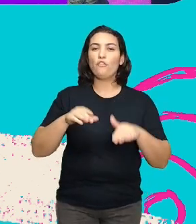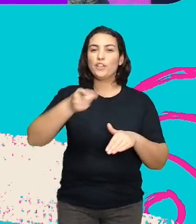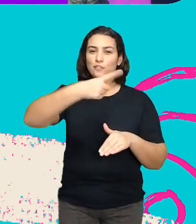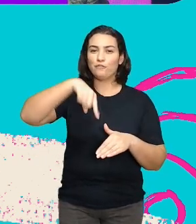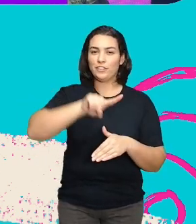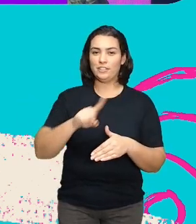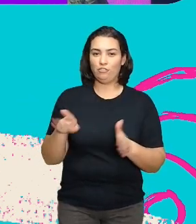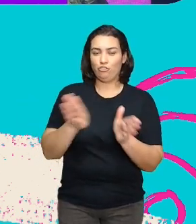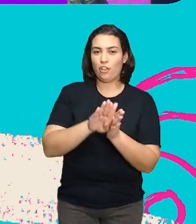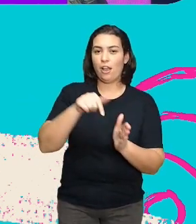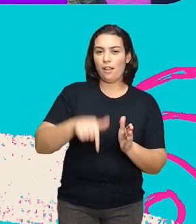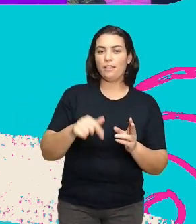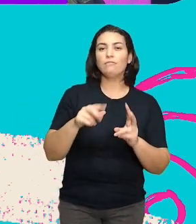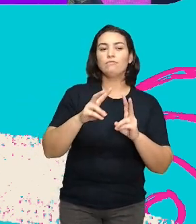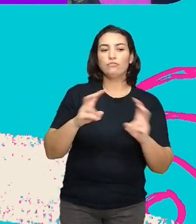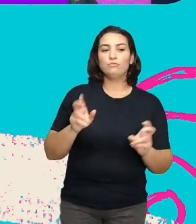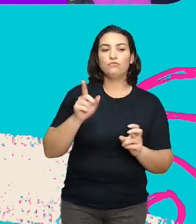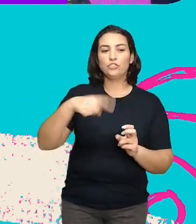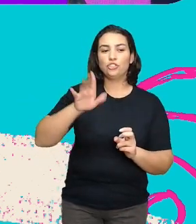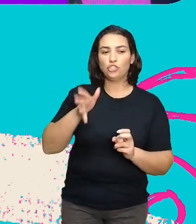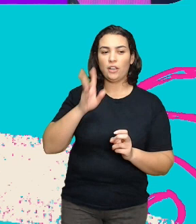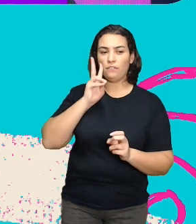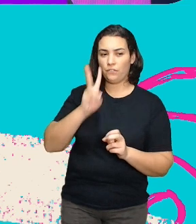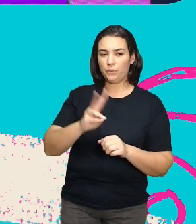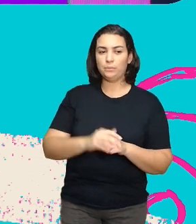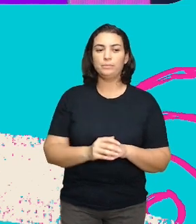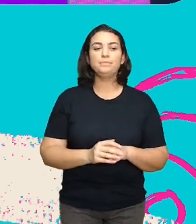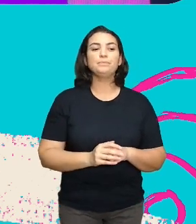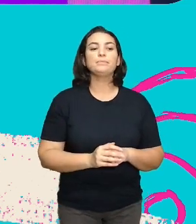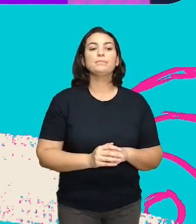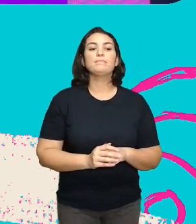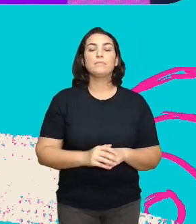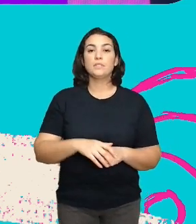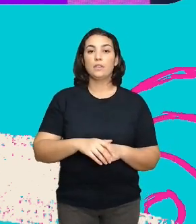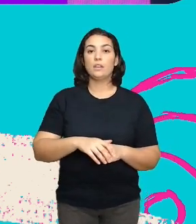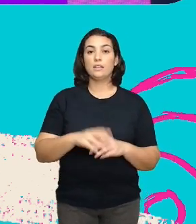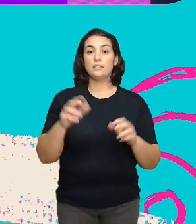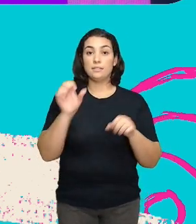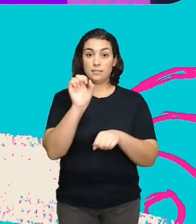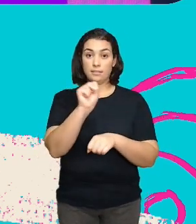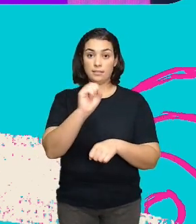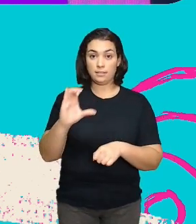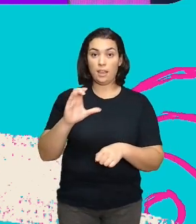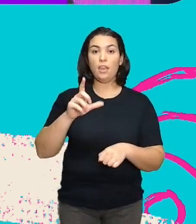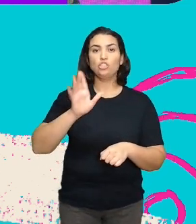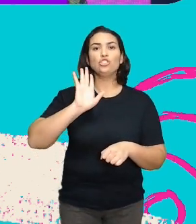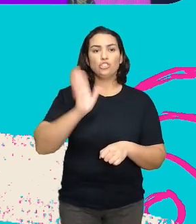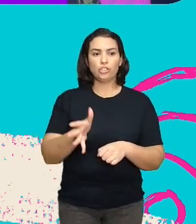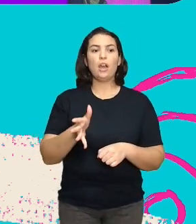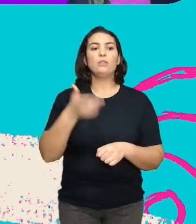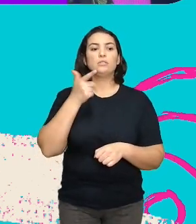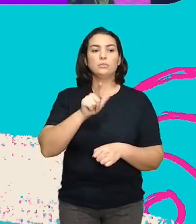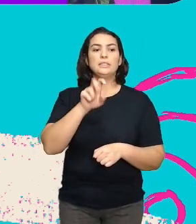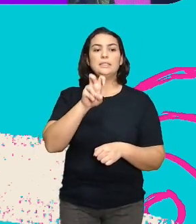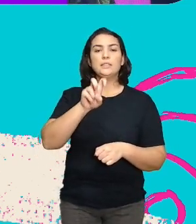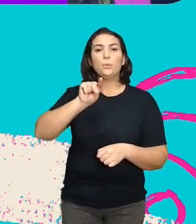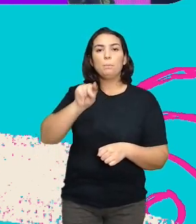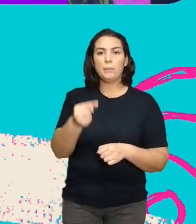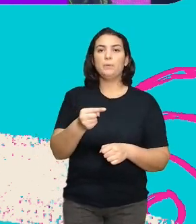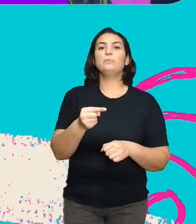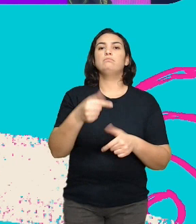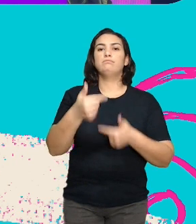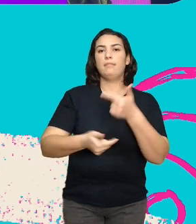aqui. Santa Catarina gerou, em 2021, 5.000 empregos no setor da tecnologia, e